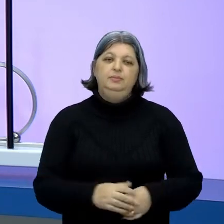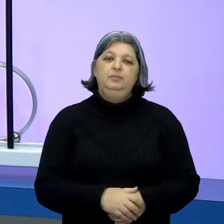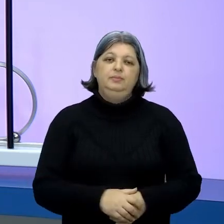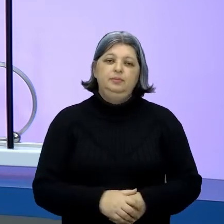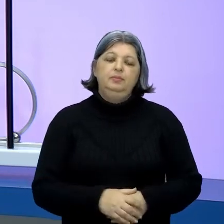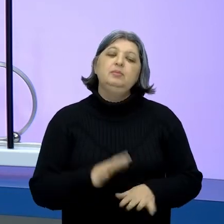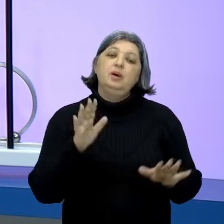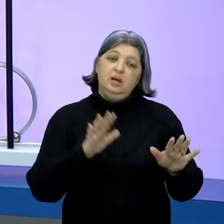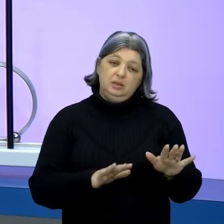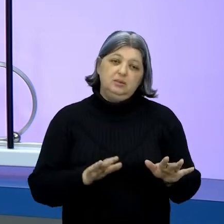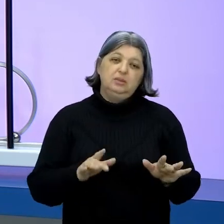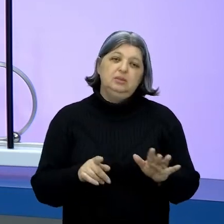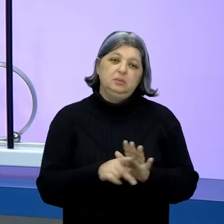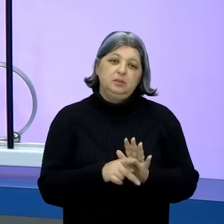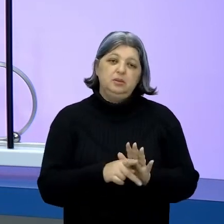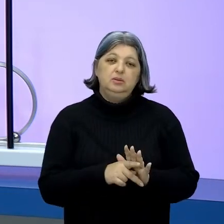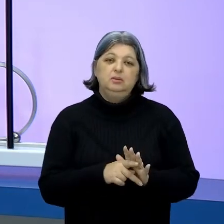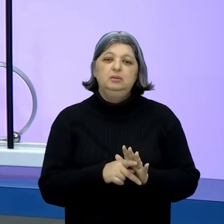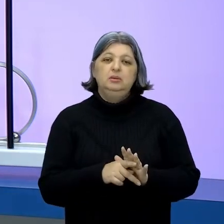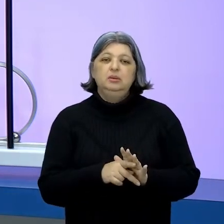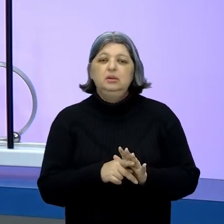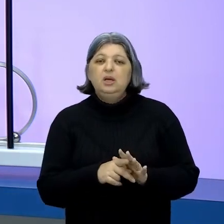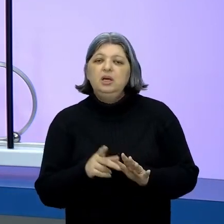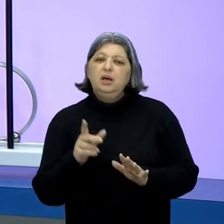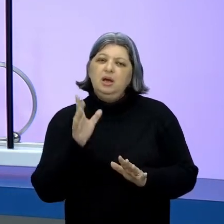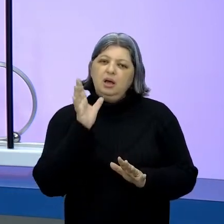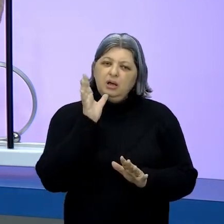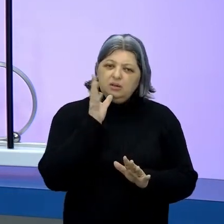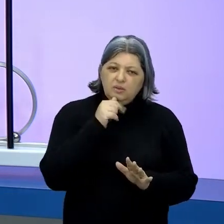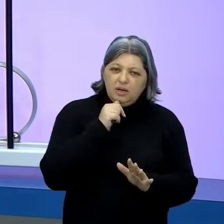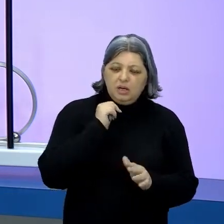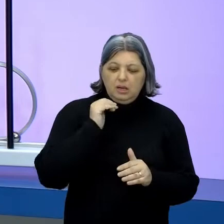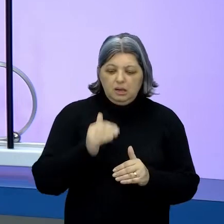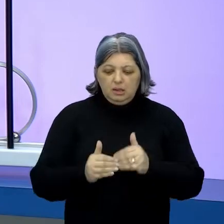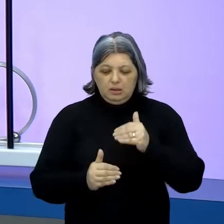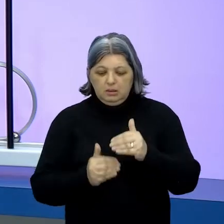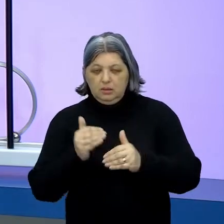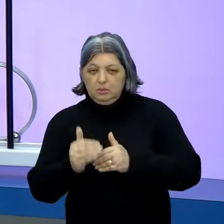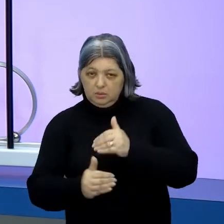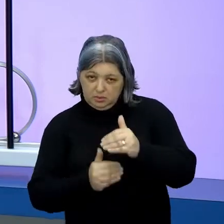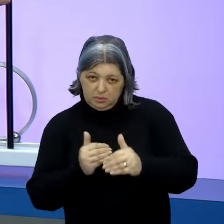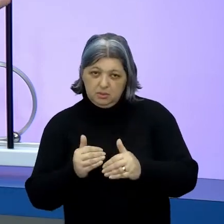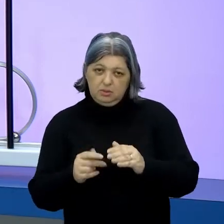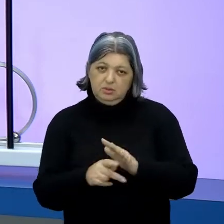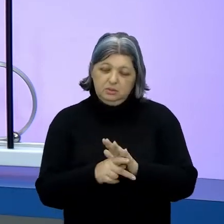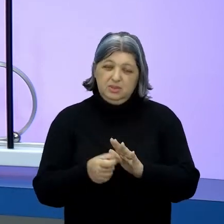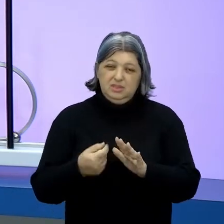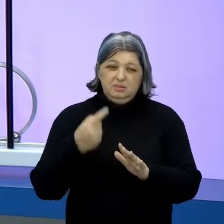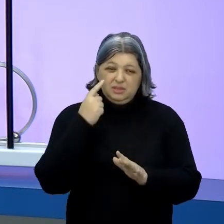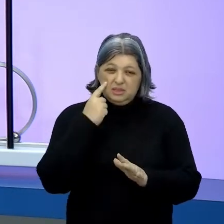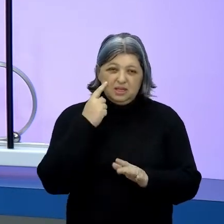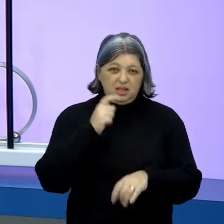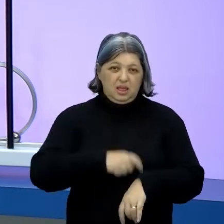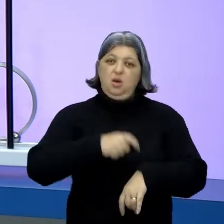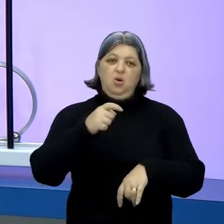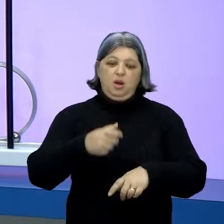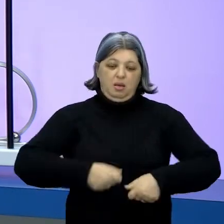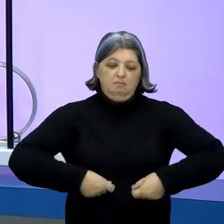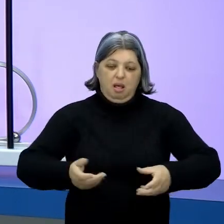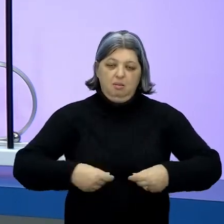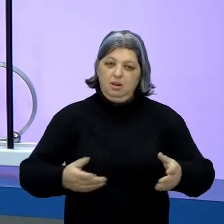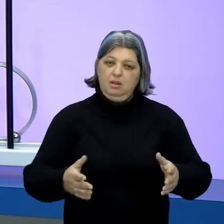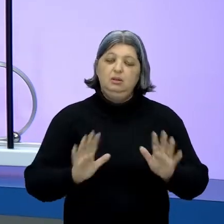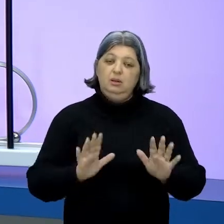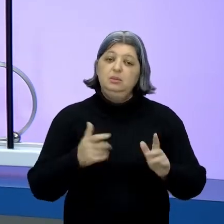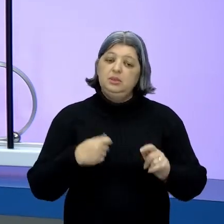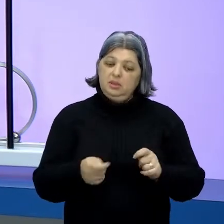passos, mesmo que sejam passos curtos, mas que a gente esteja caminhando, porque se a gente dá um passo muito longo ali, a gente acaba caindo e